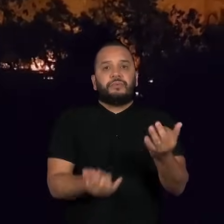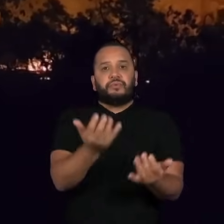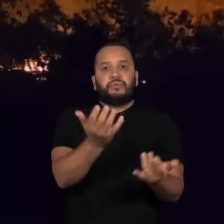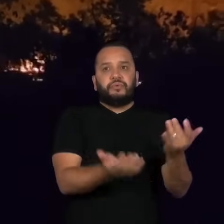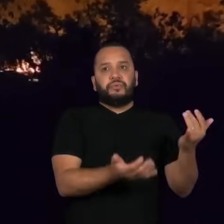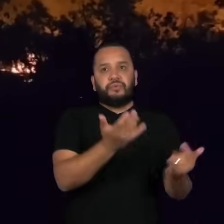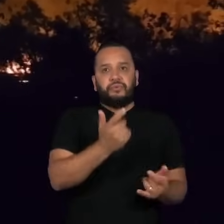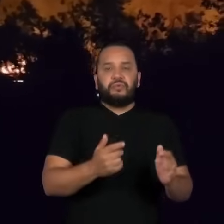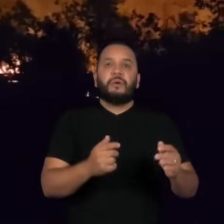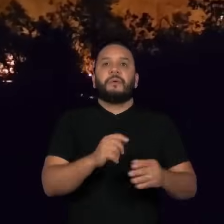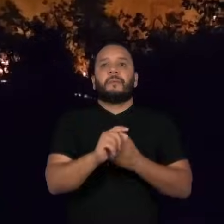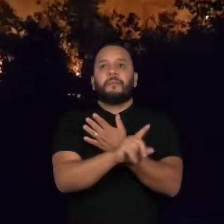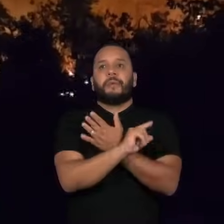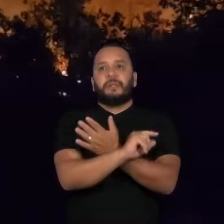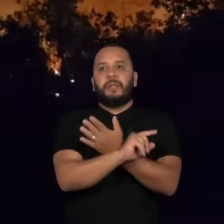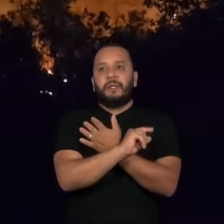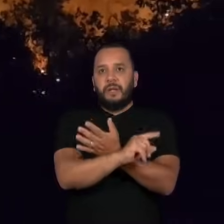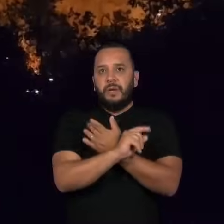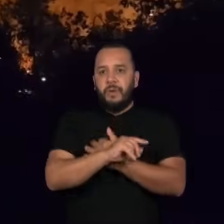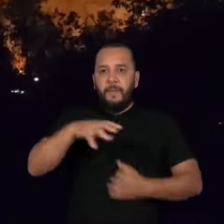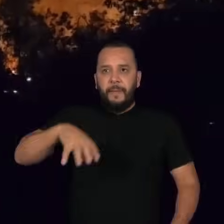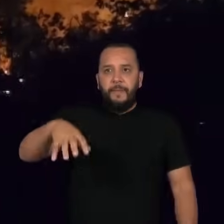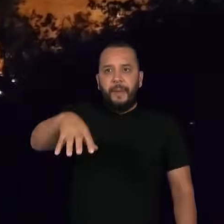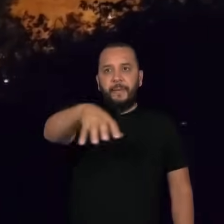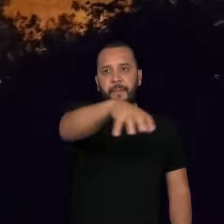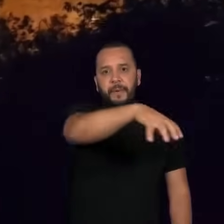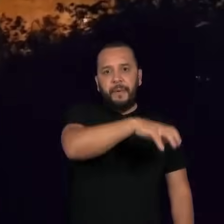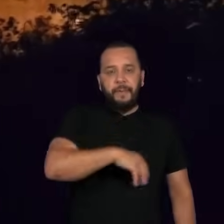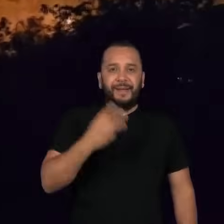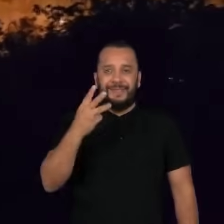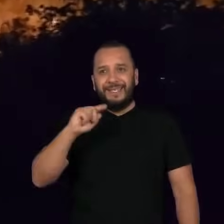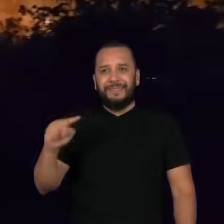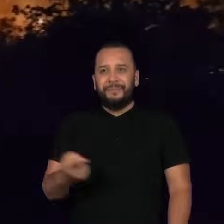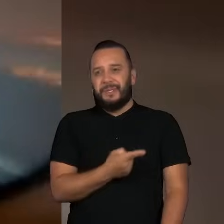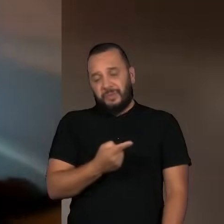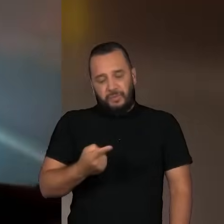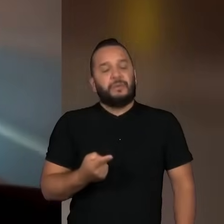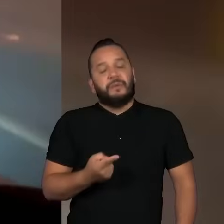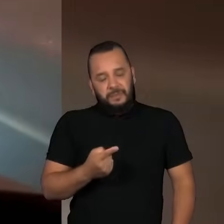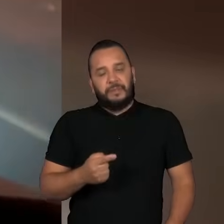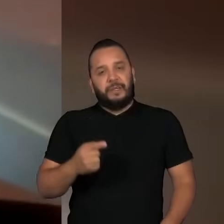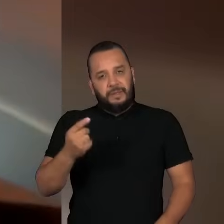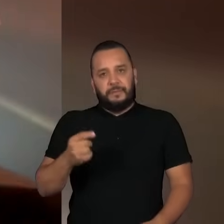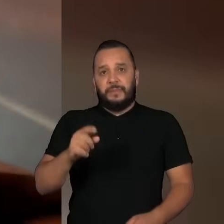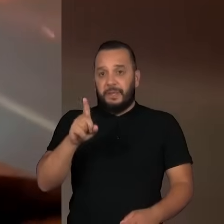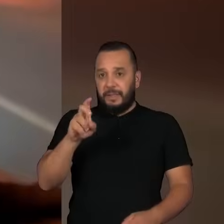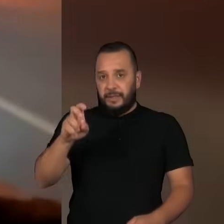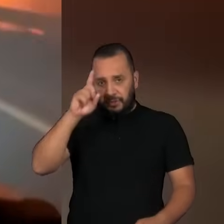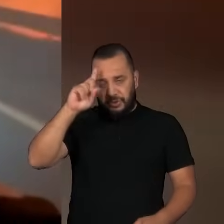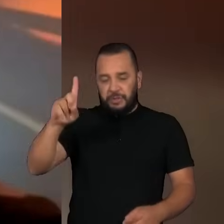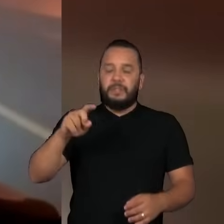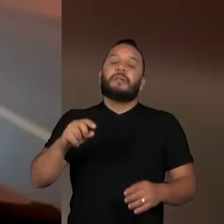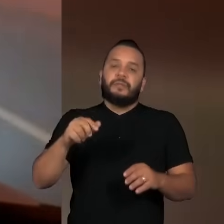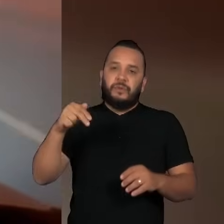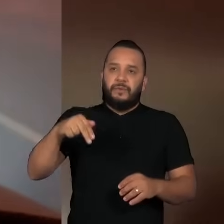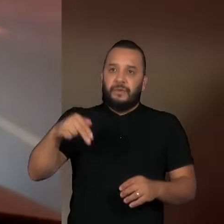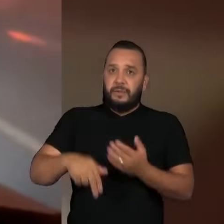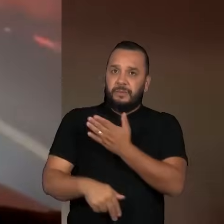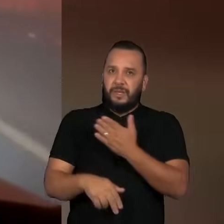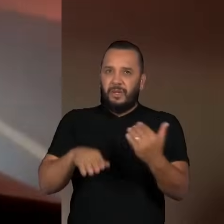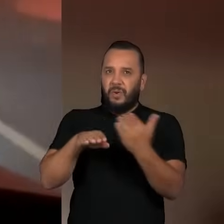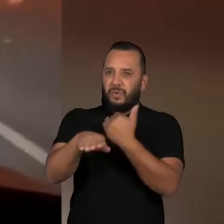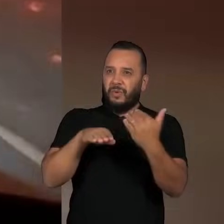chegaram a 3.000 só nos primeiros 15 dias de novembro. As chamas atingiram a rodovia